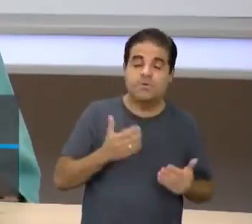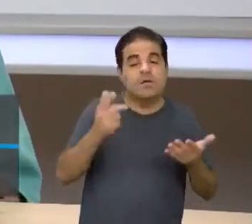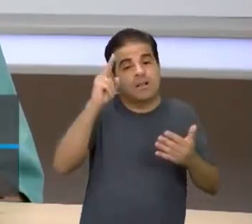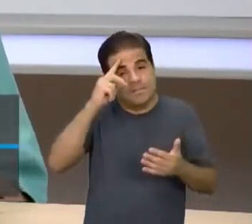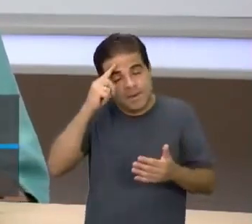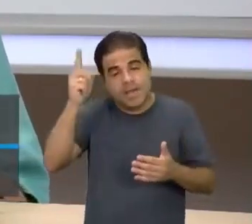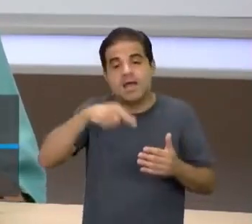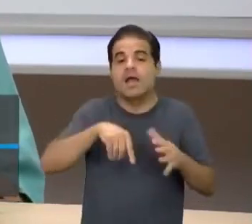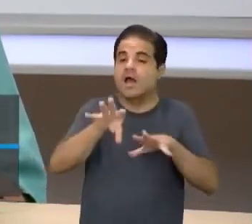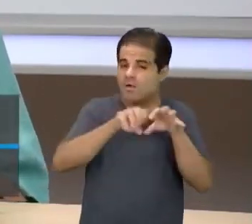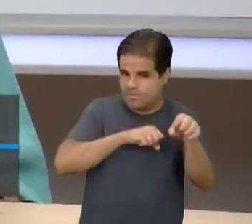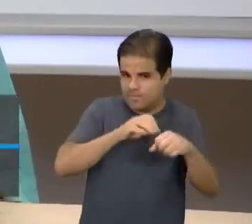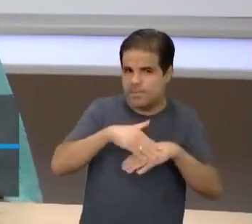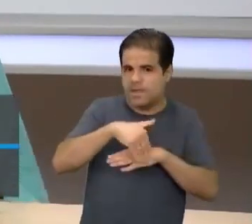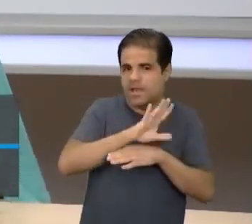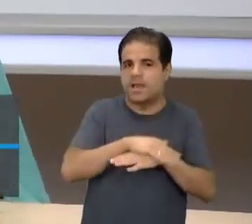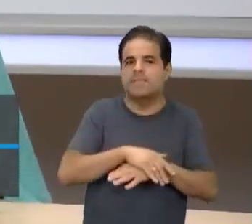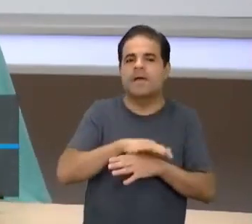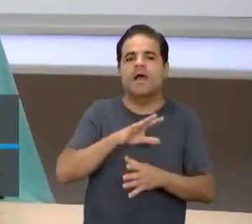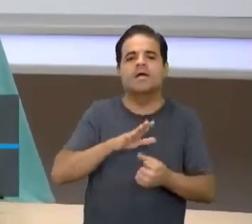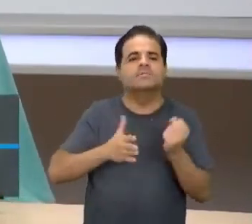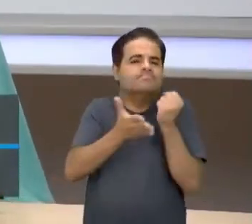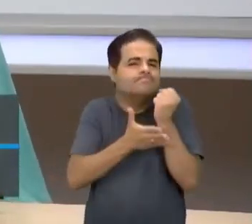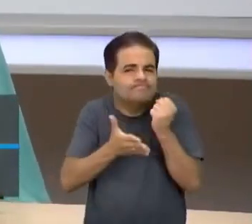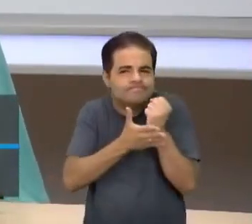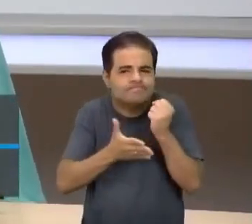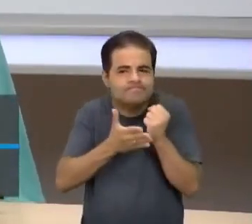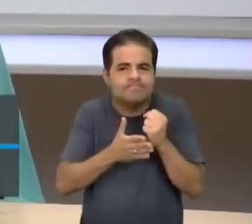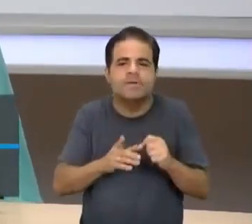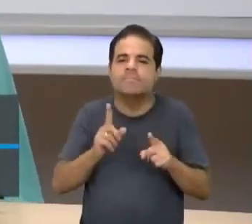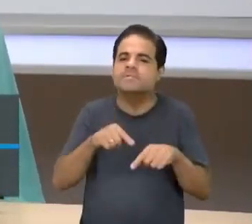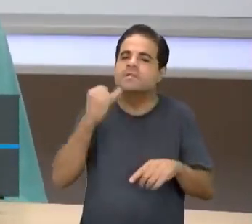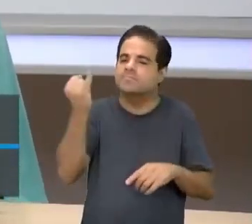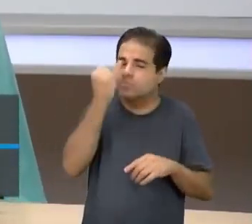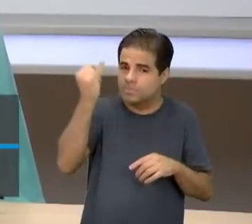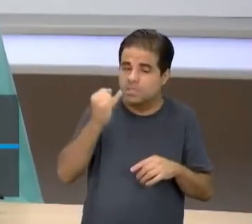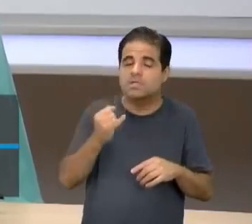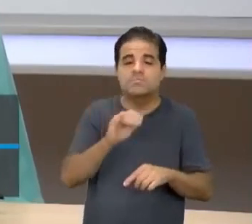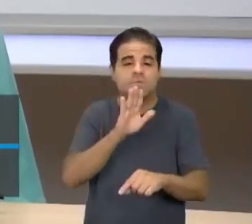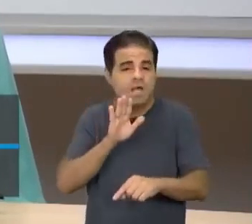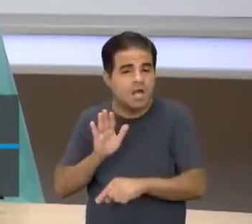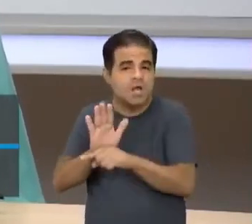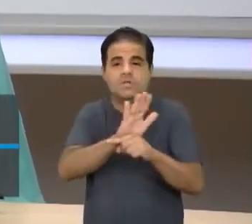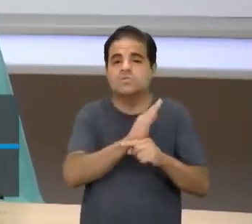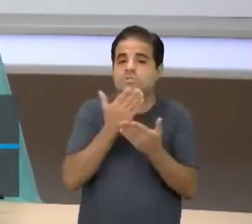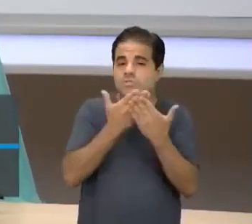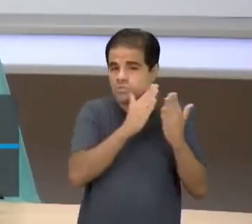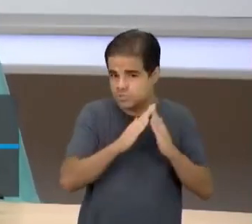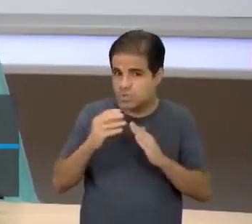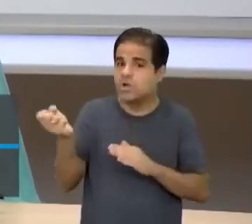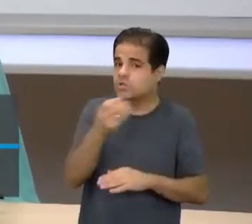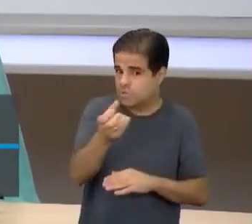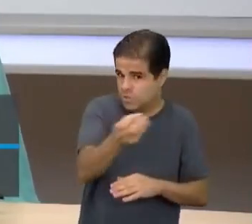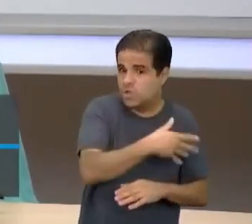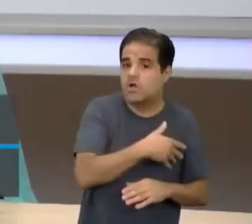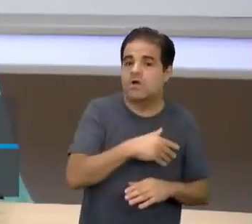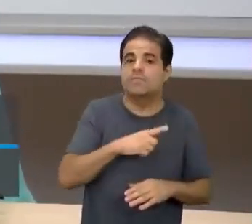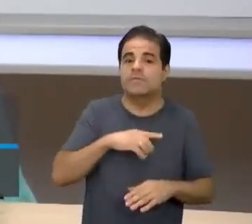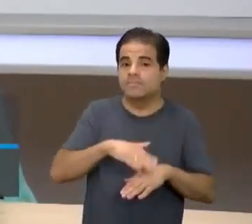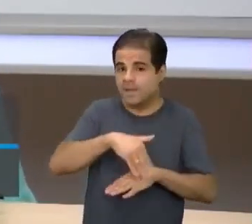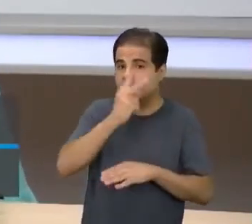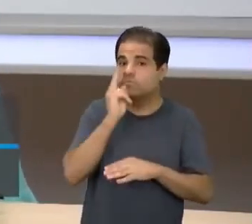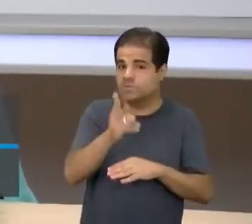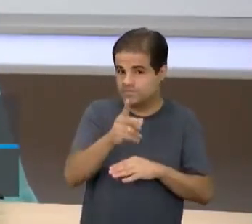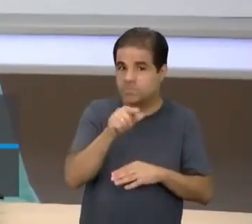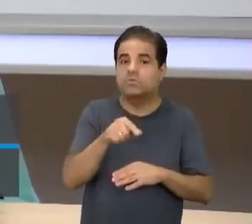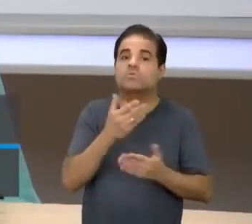essa formação ela é um pouquinho mais genérica, né? Mas ela é muito importante porque a gente tem várias escolas novas. Atualmente a gente está com mais de